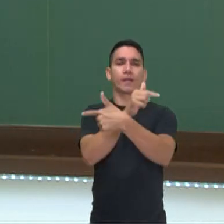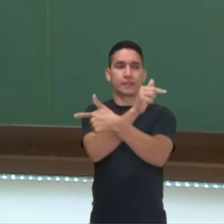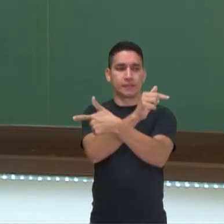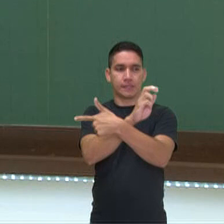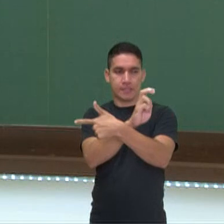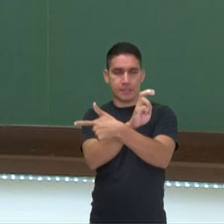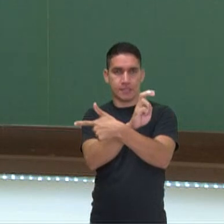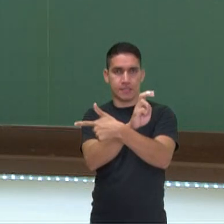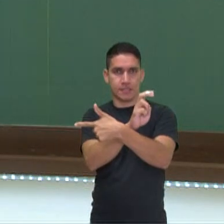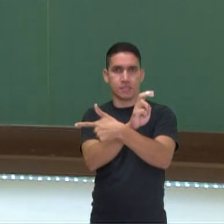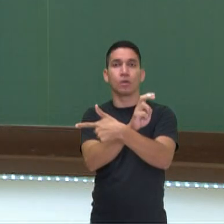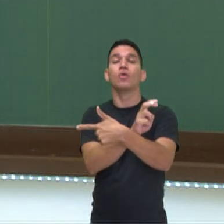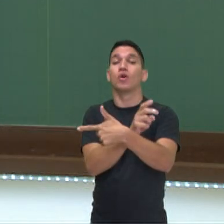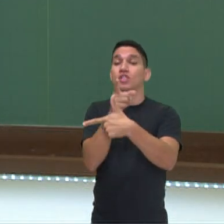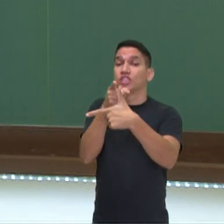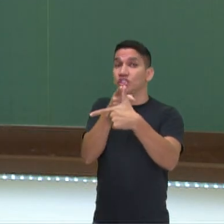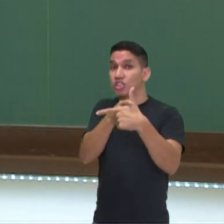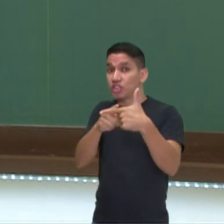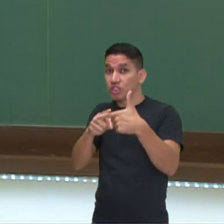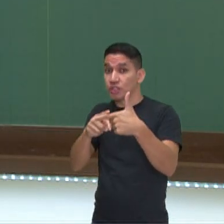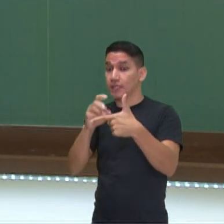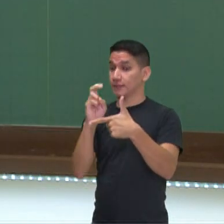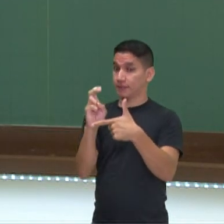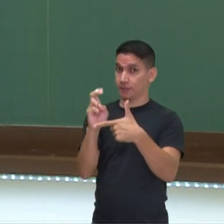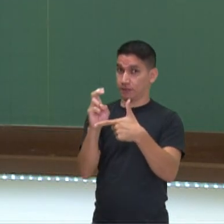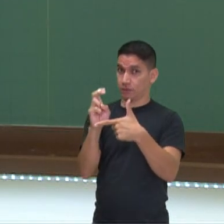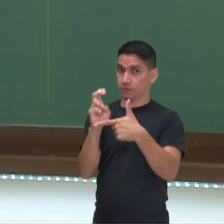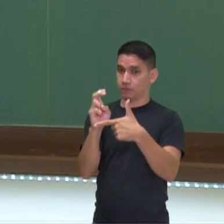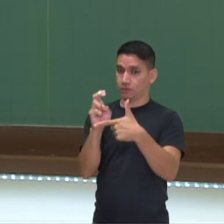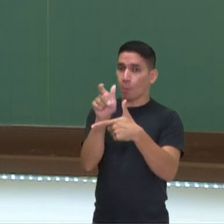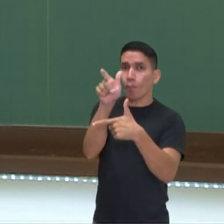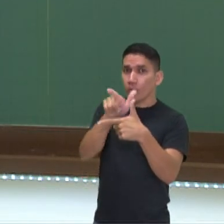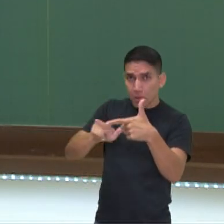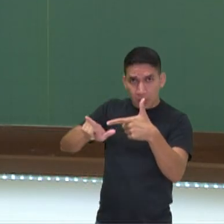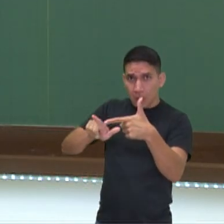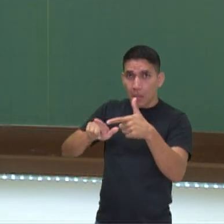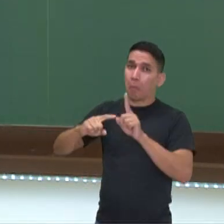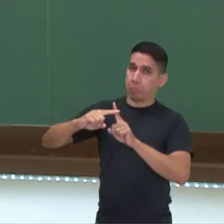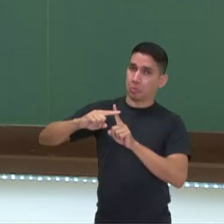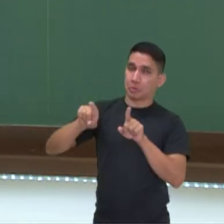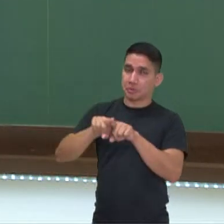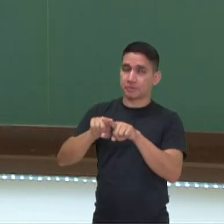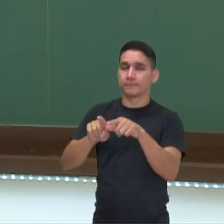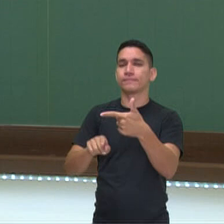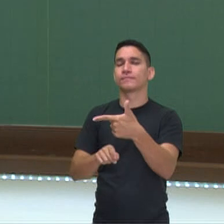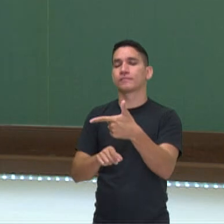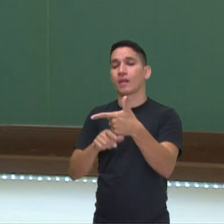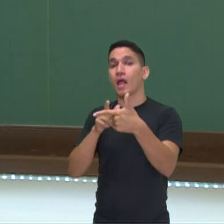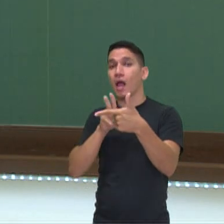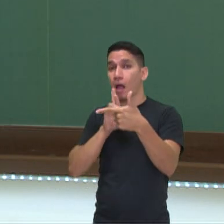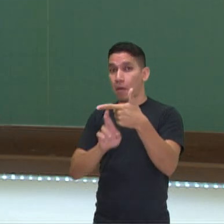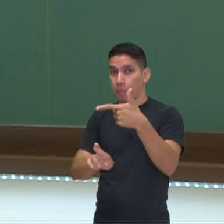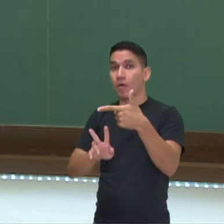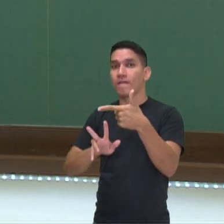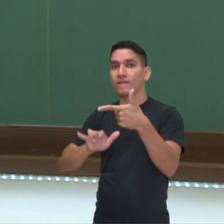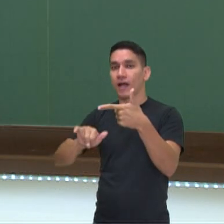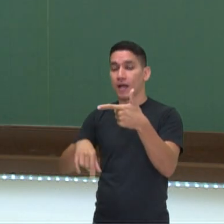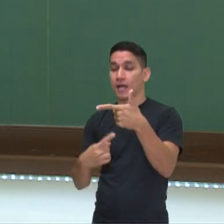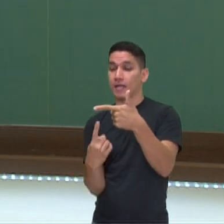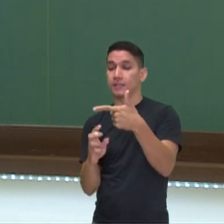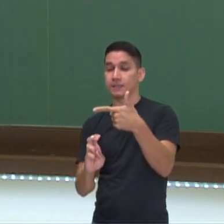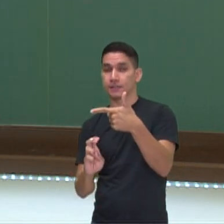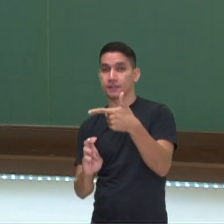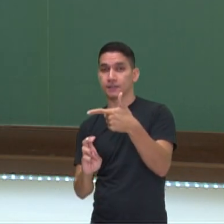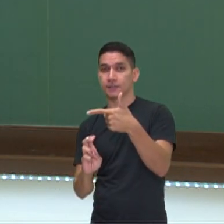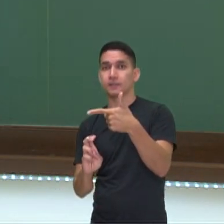positivo 75 / 5 e também que vai dar 25 perdão que vai dar